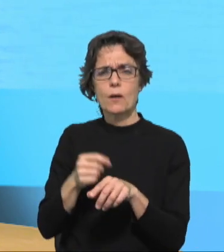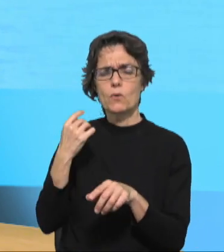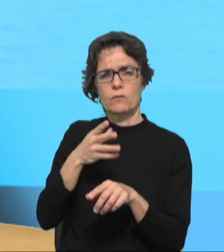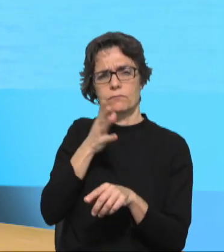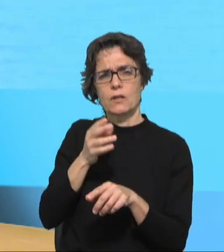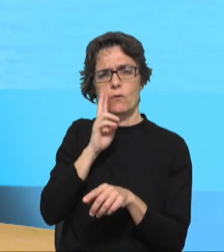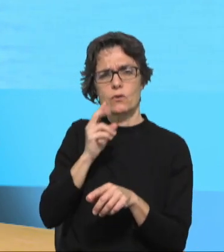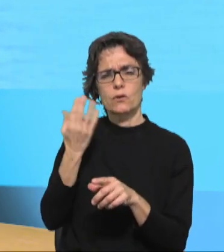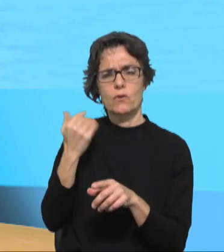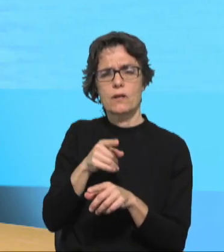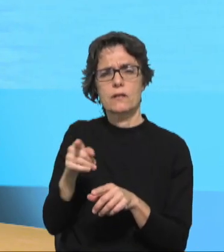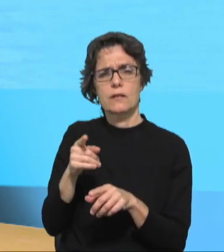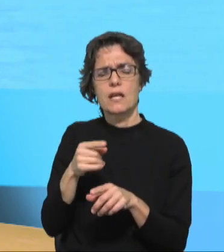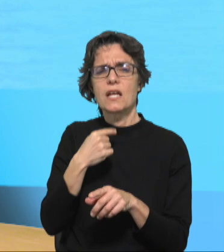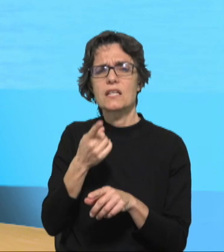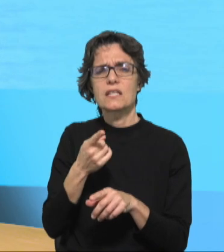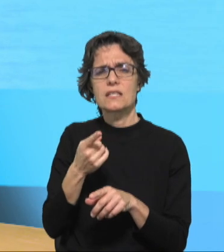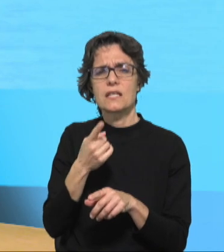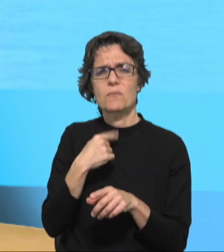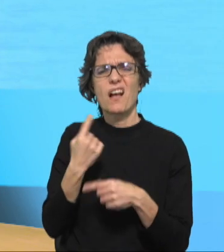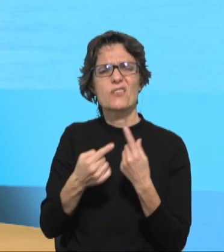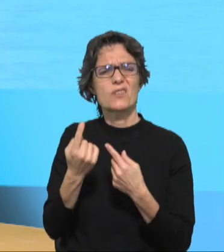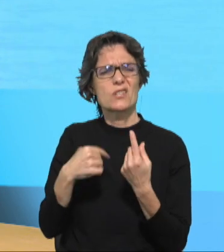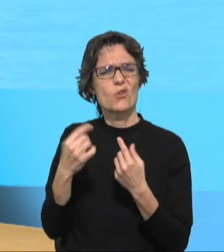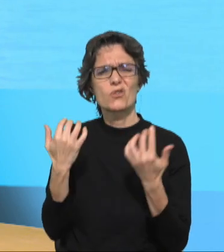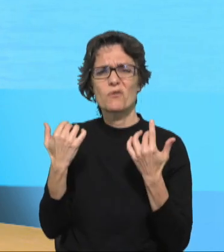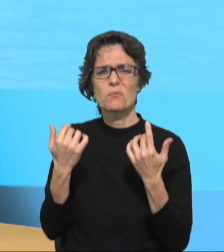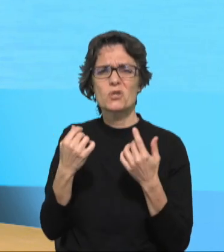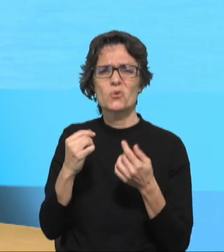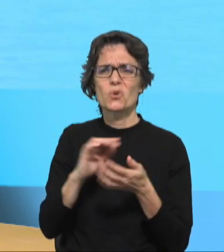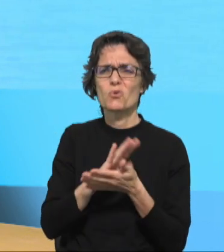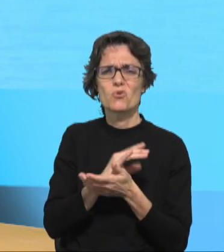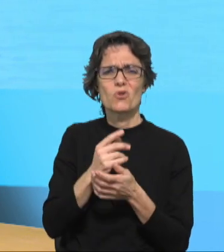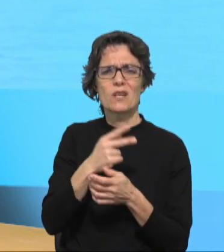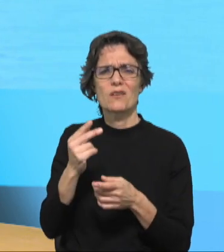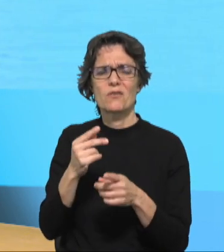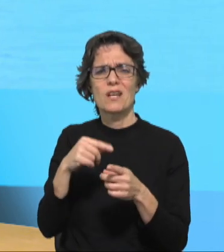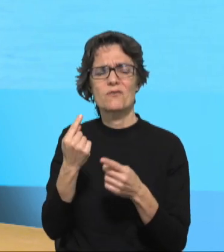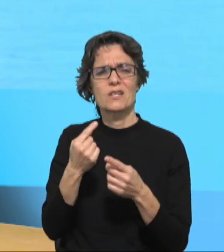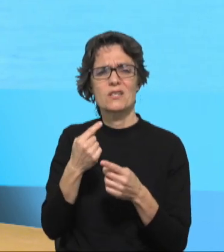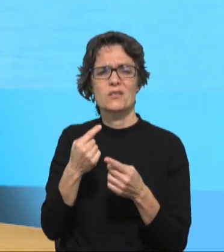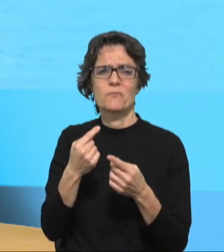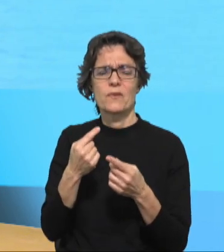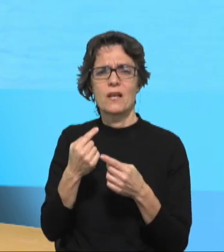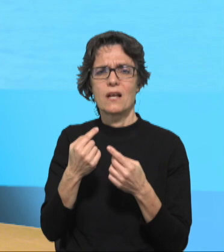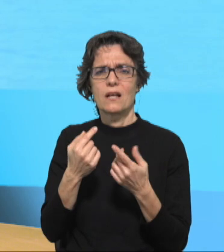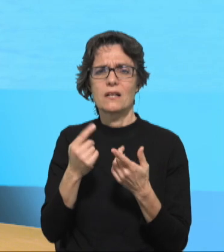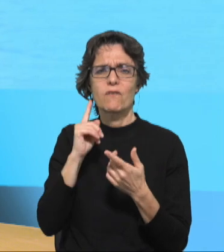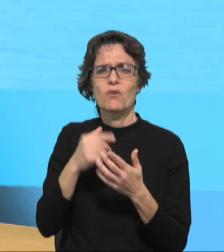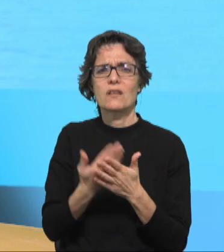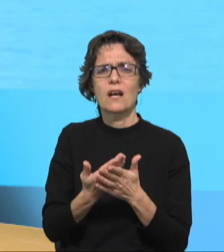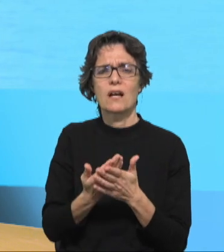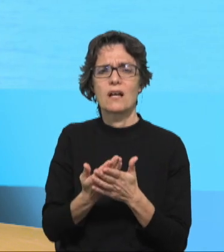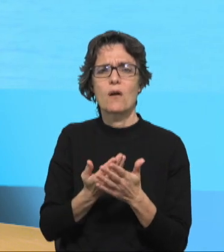que as notícias às vezes valorizamos mais um apresentar uma